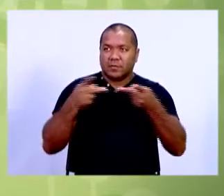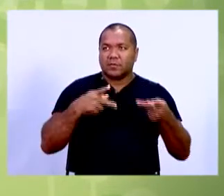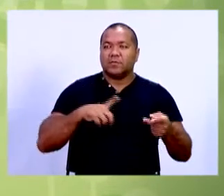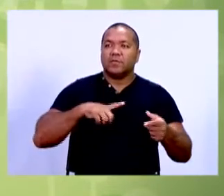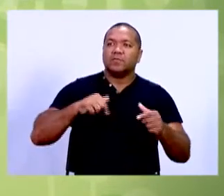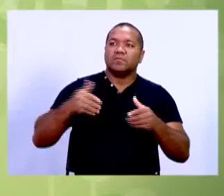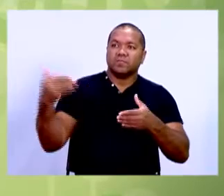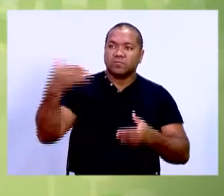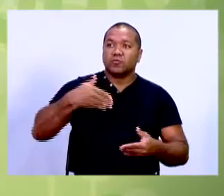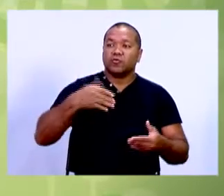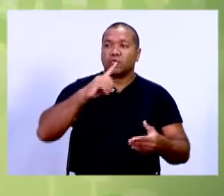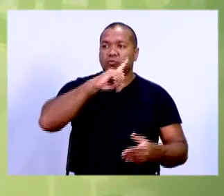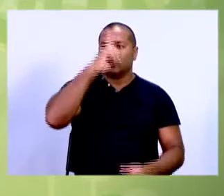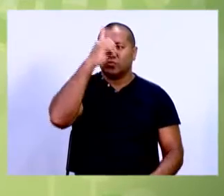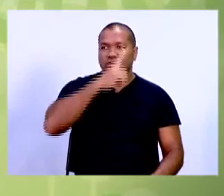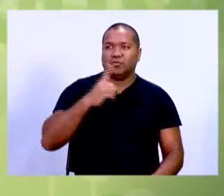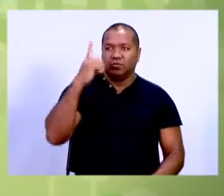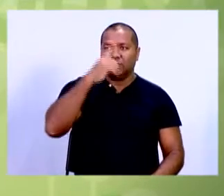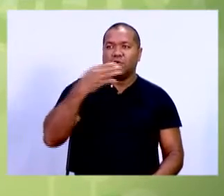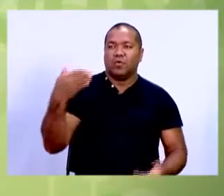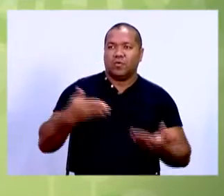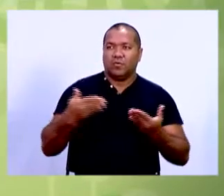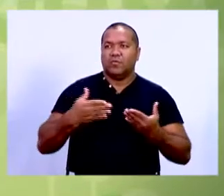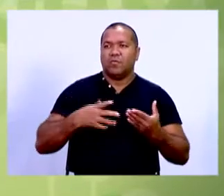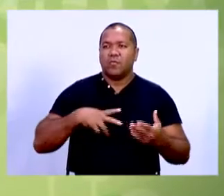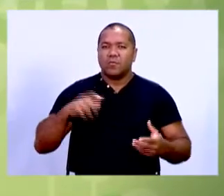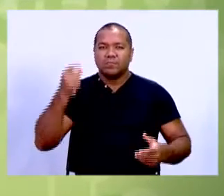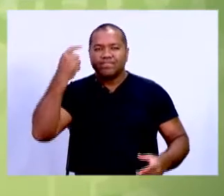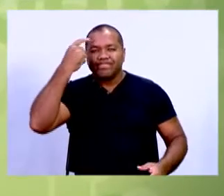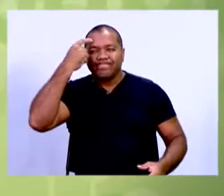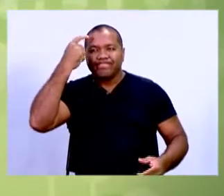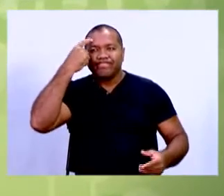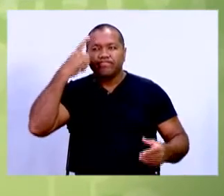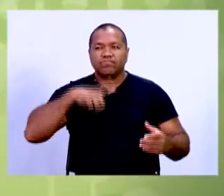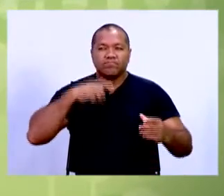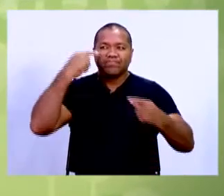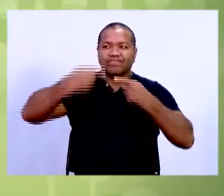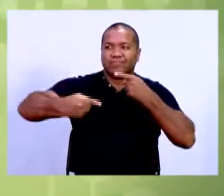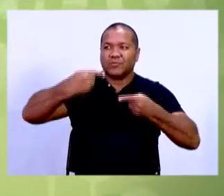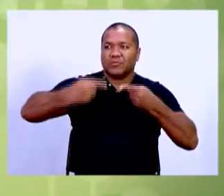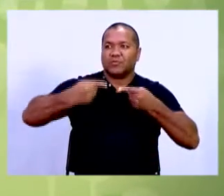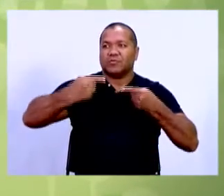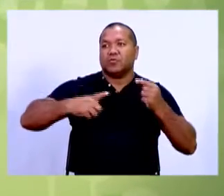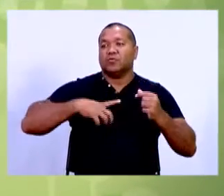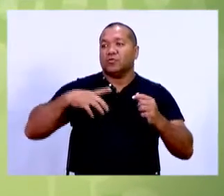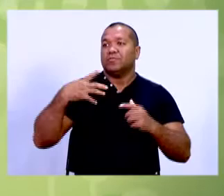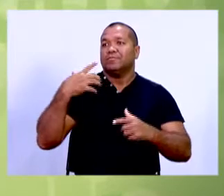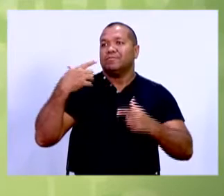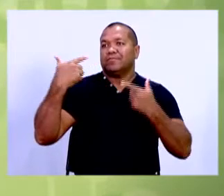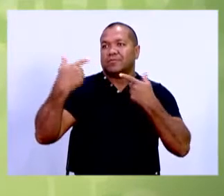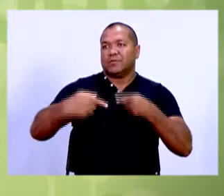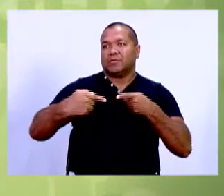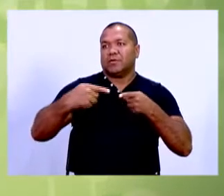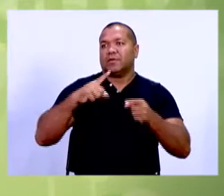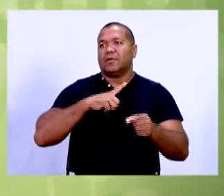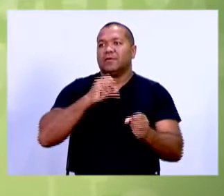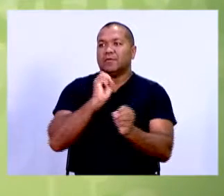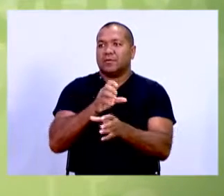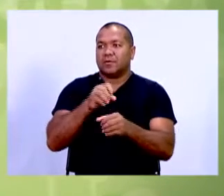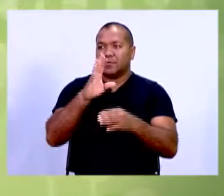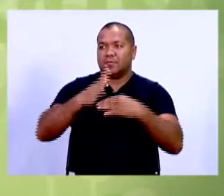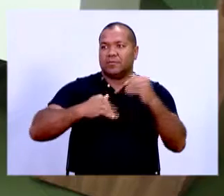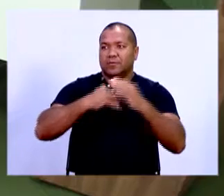durante todo o dia de hoje um momento de muita reflexão, de muito debate sobre os desafios que nós temos na educação profissional